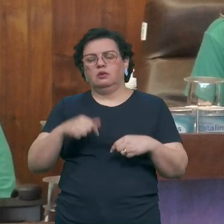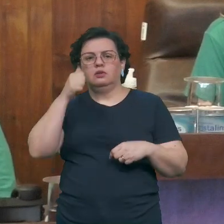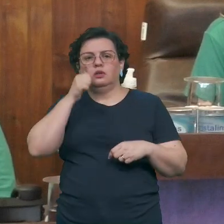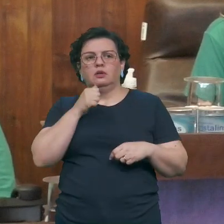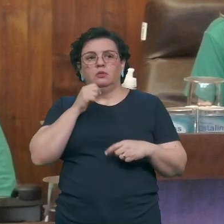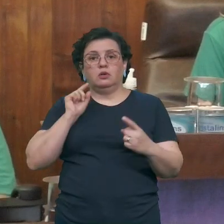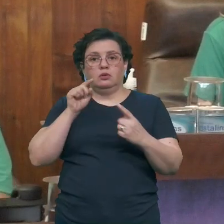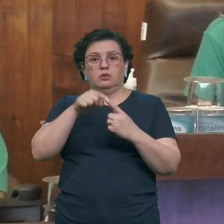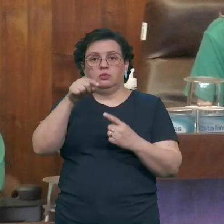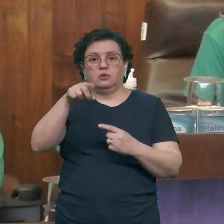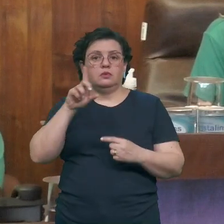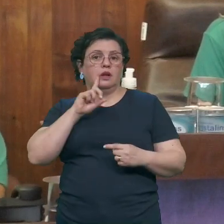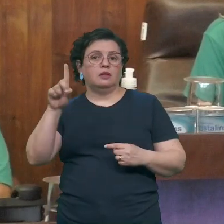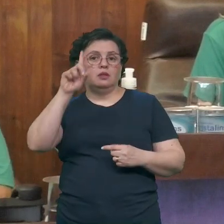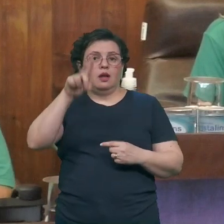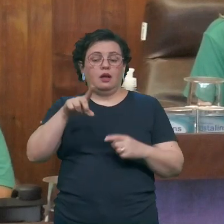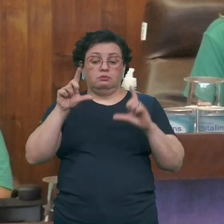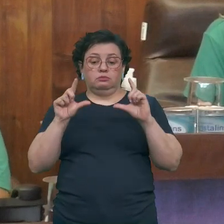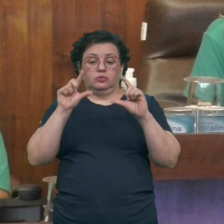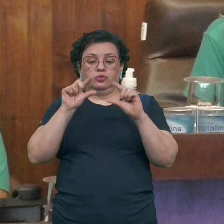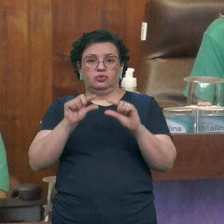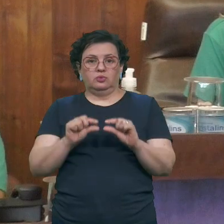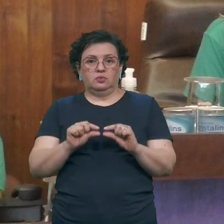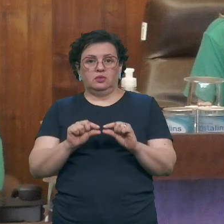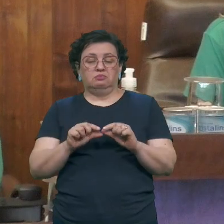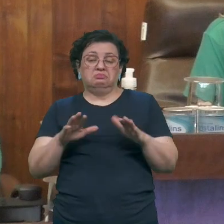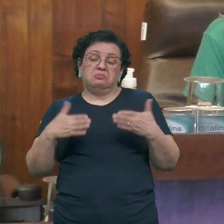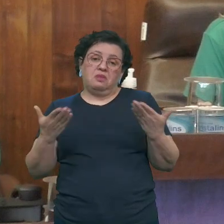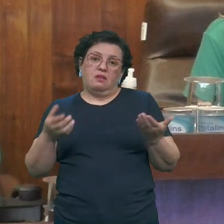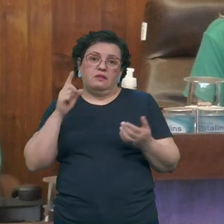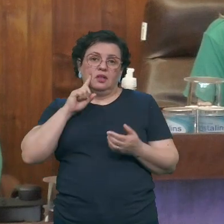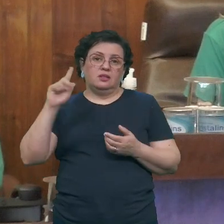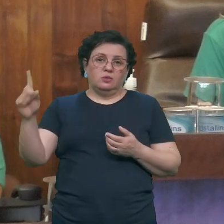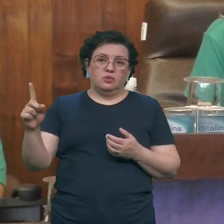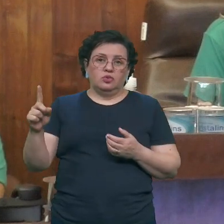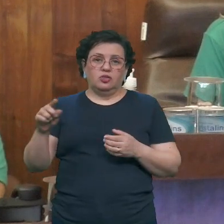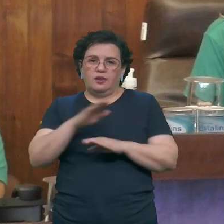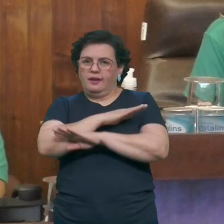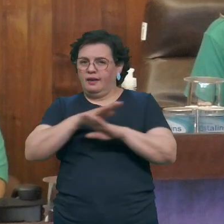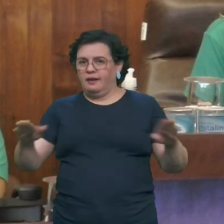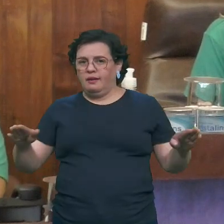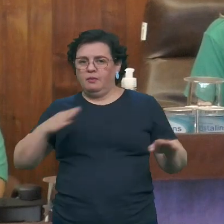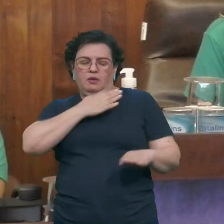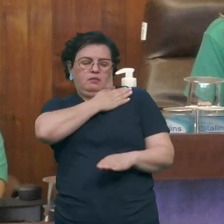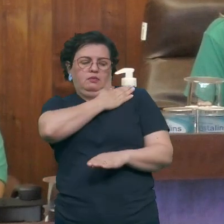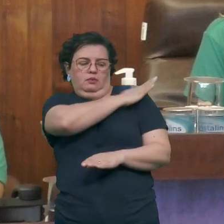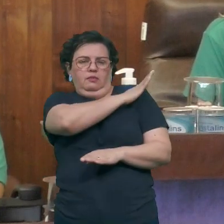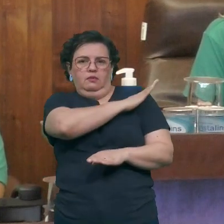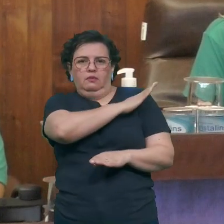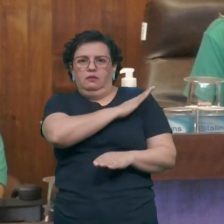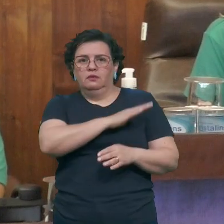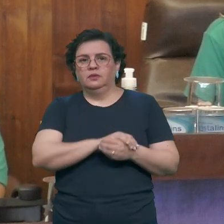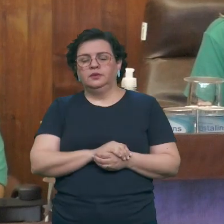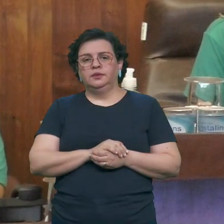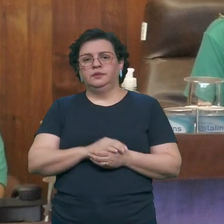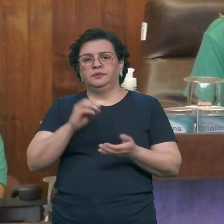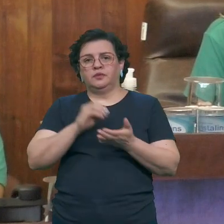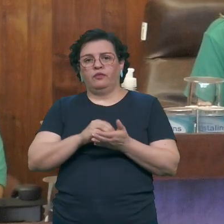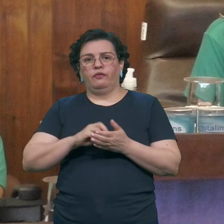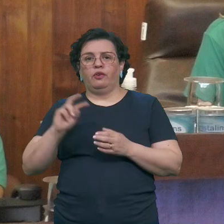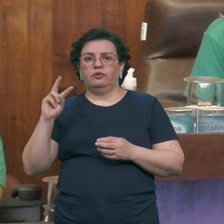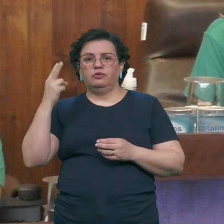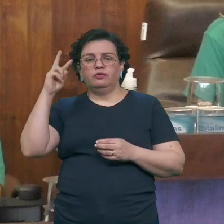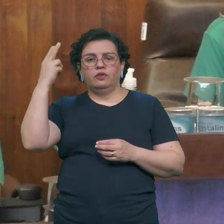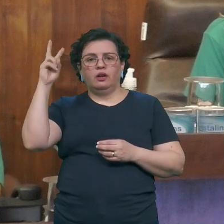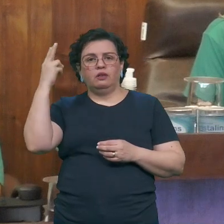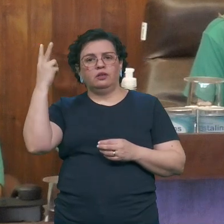data é tentar diminuir e, quem sabe, um dia extirpar o preconceito e a desvalorização ainda